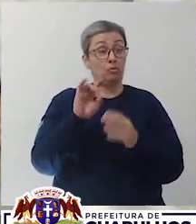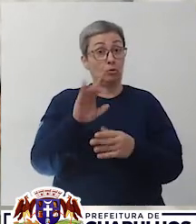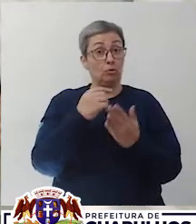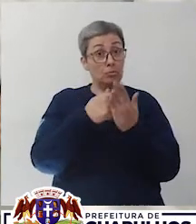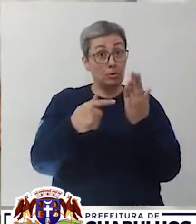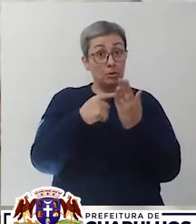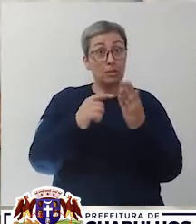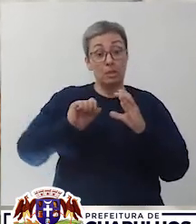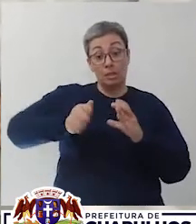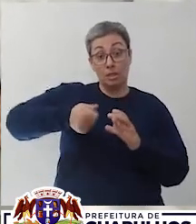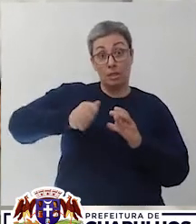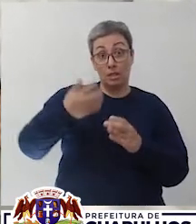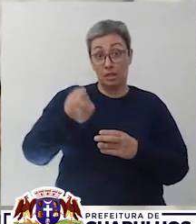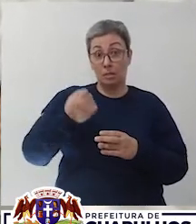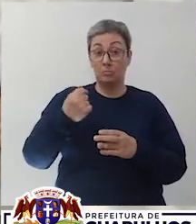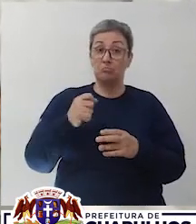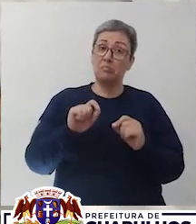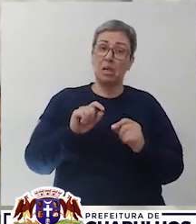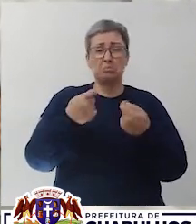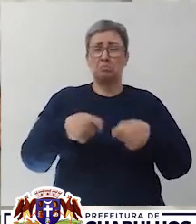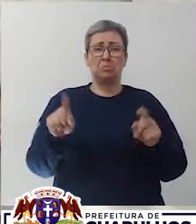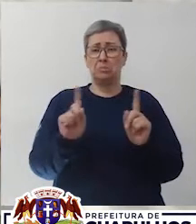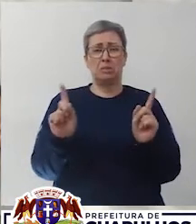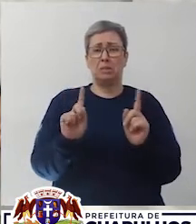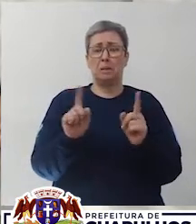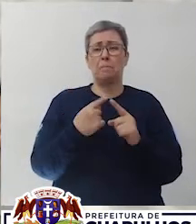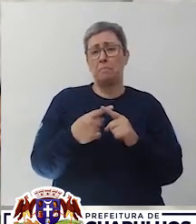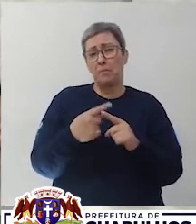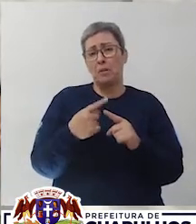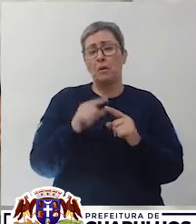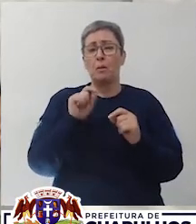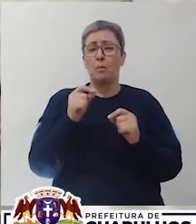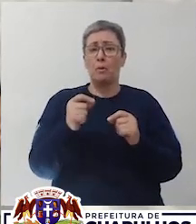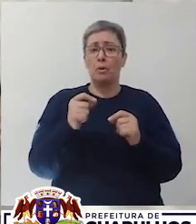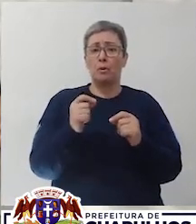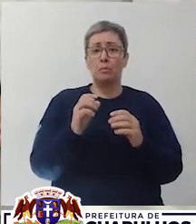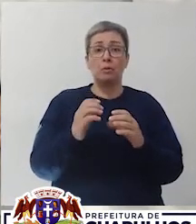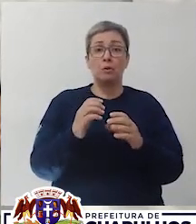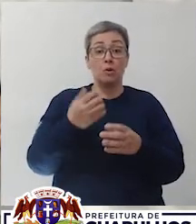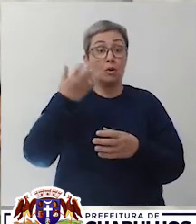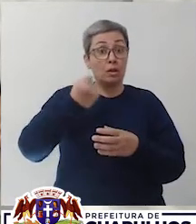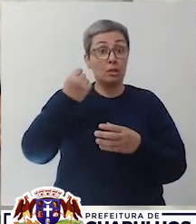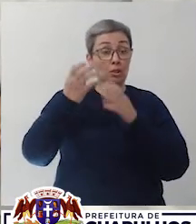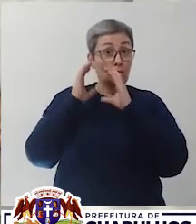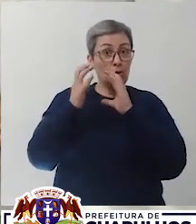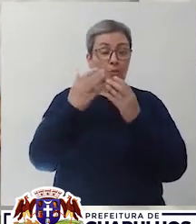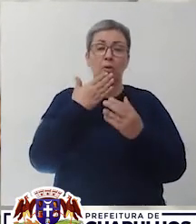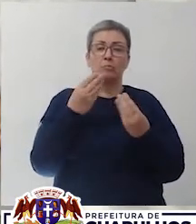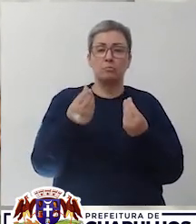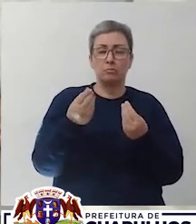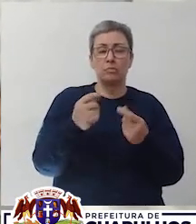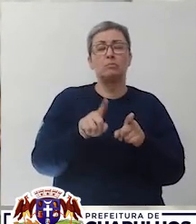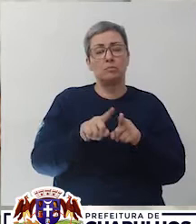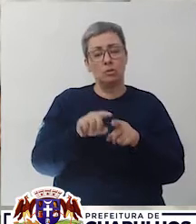Meia lata. Creme de leite também pode? É desnecessário. Pode acrescentar o leite de coco. Que